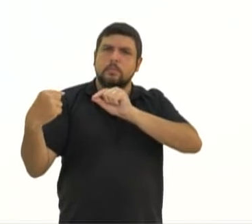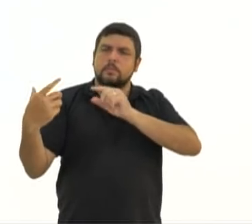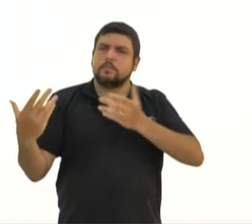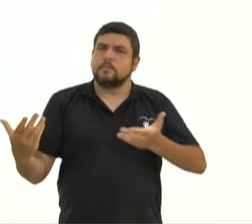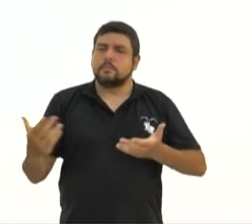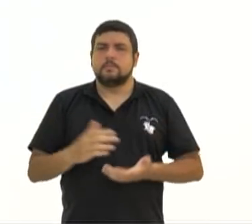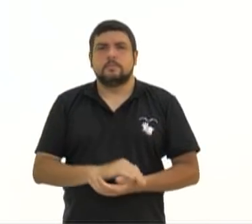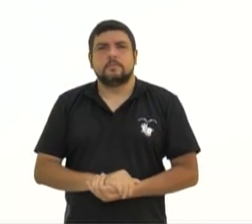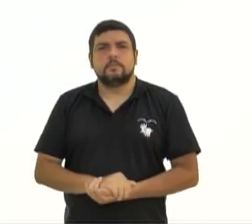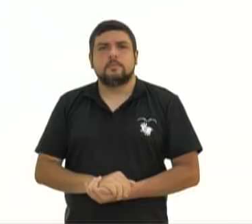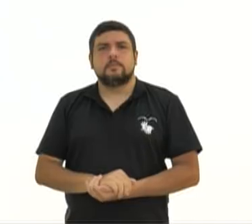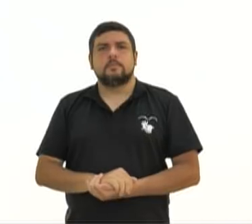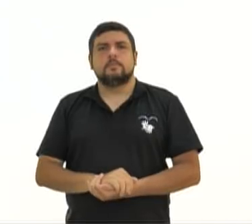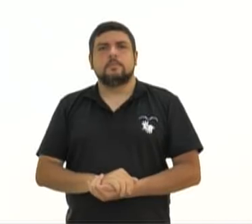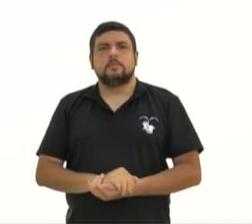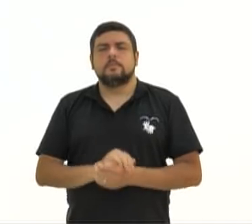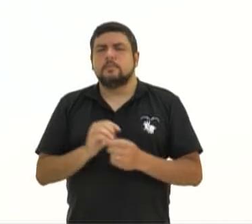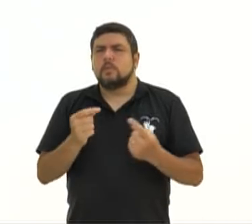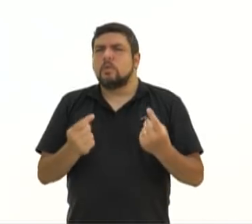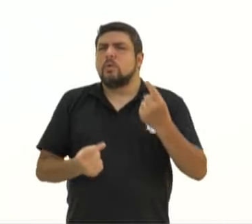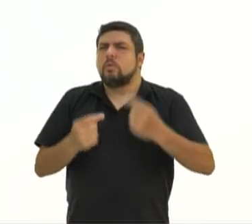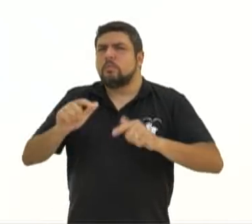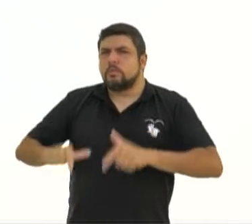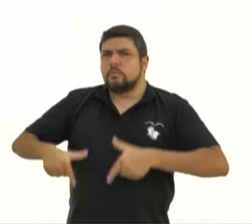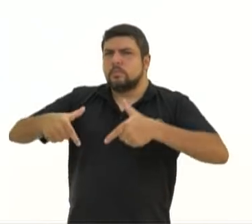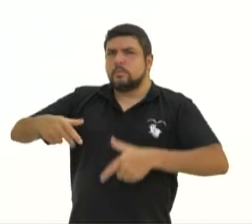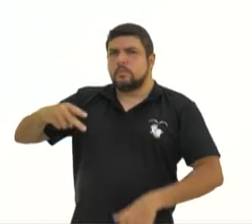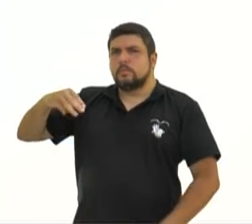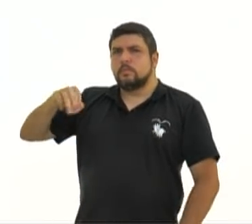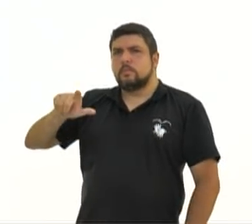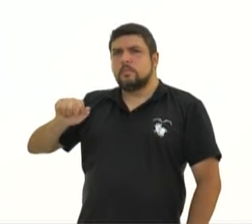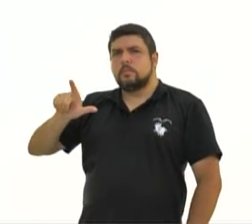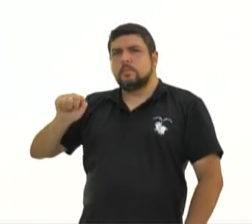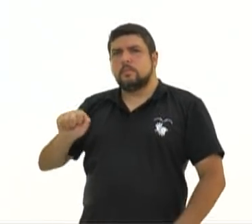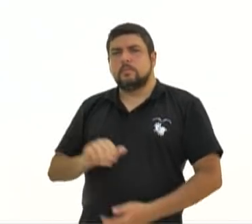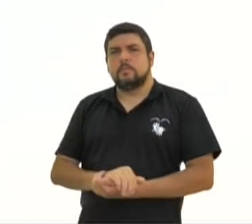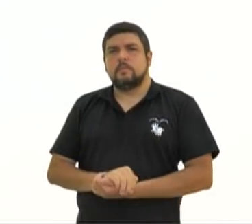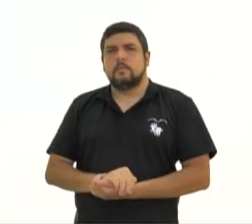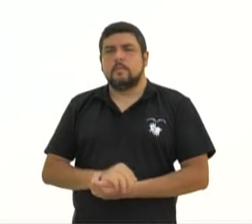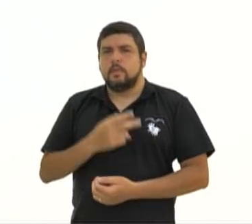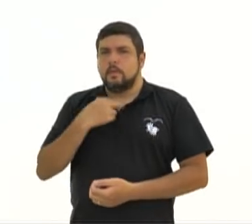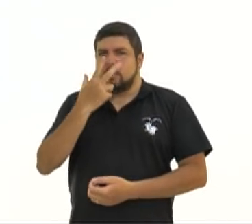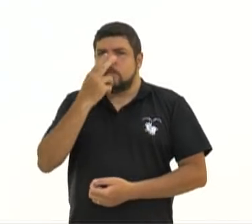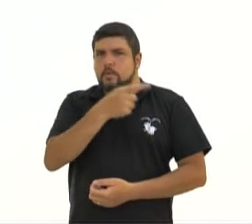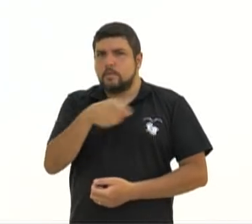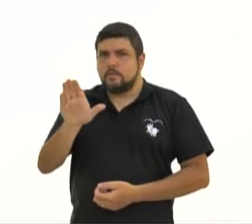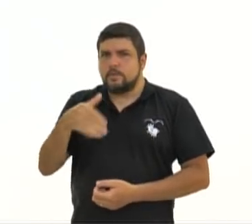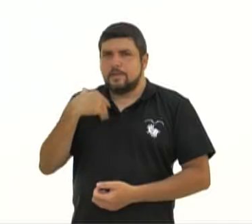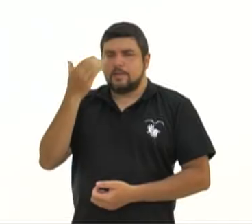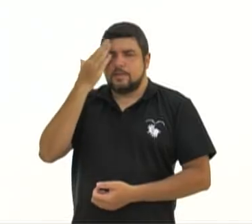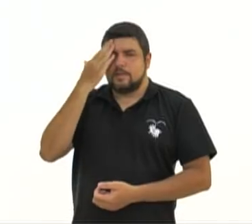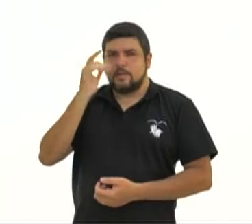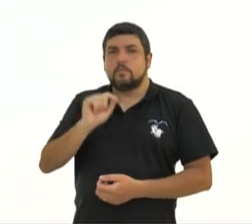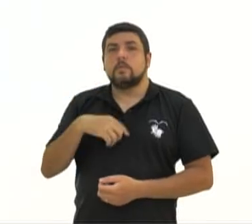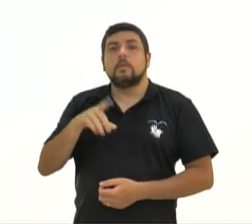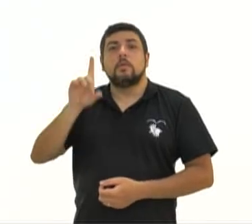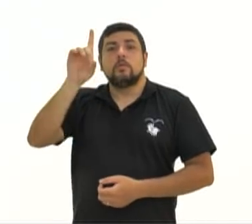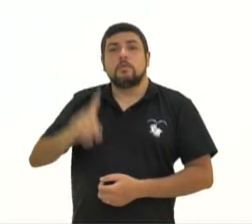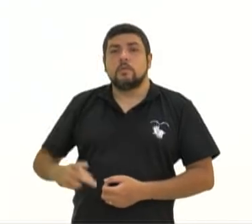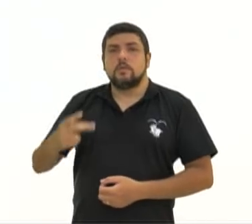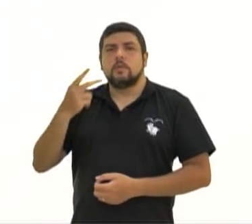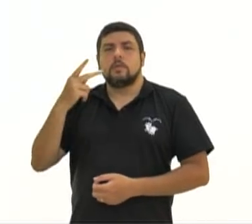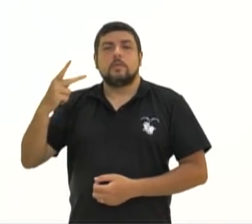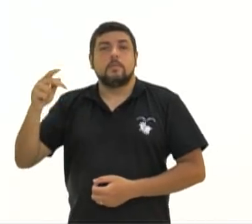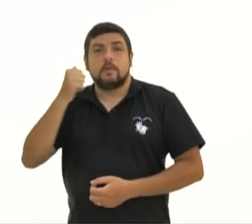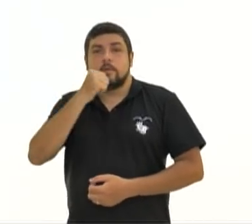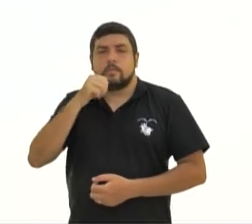chegamos ao final da nossa aula e nós vamos fazer o nosso quiz. Vamos pensar juntos. Olha lá, qual é a luta de